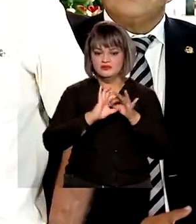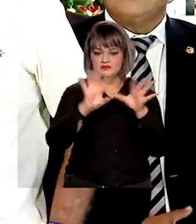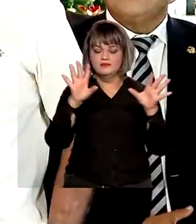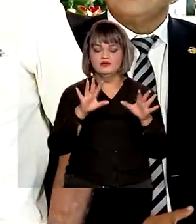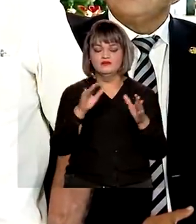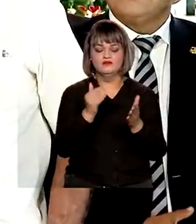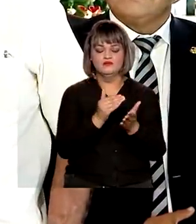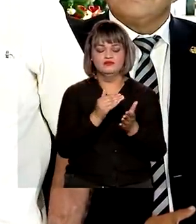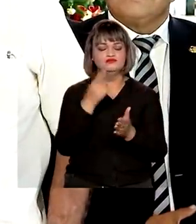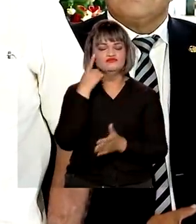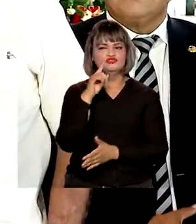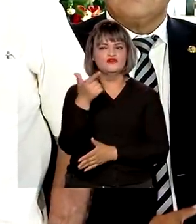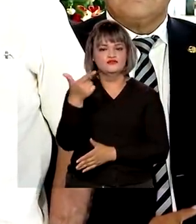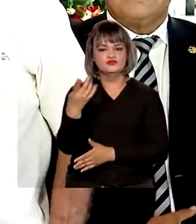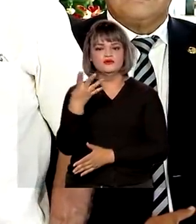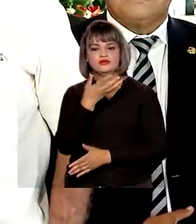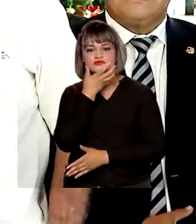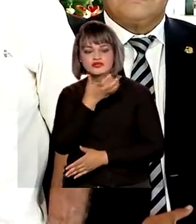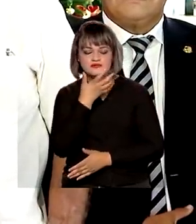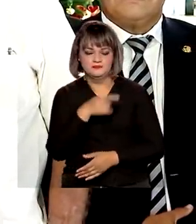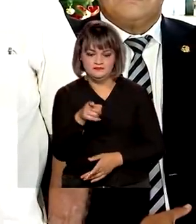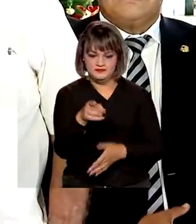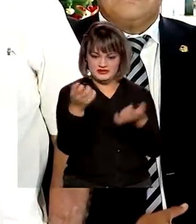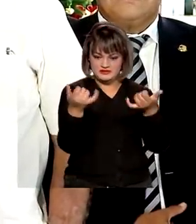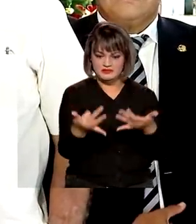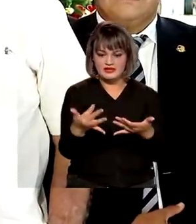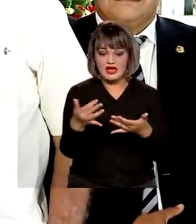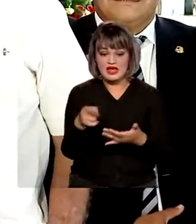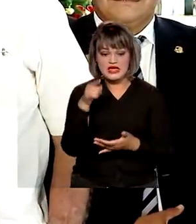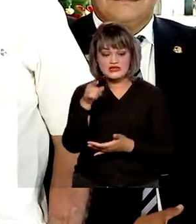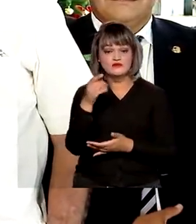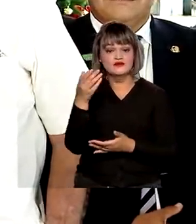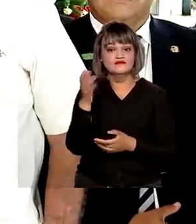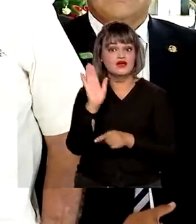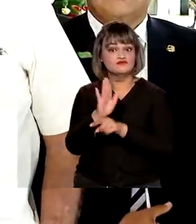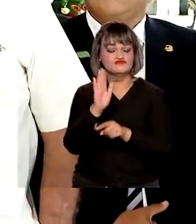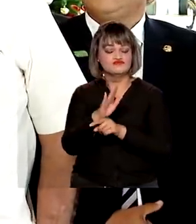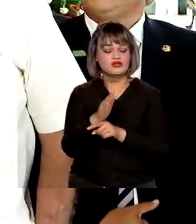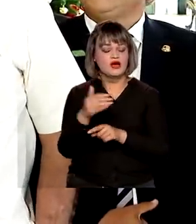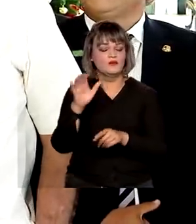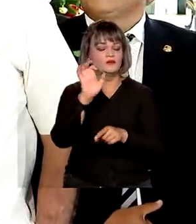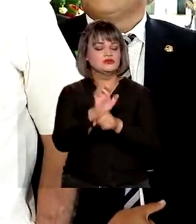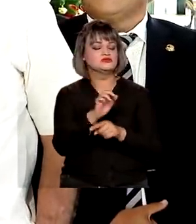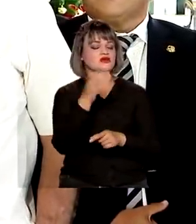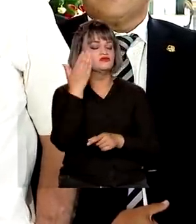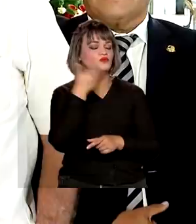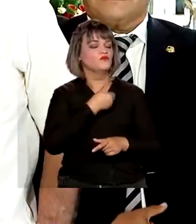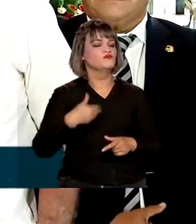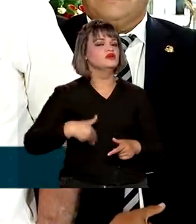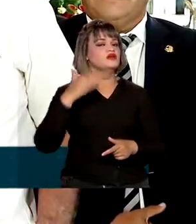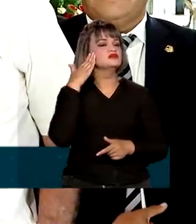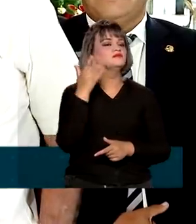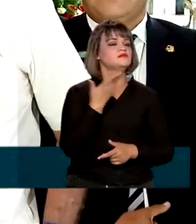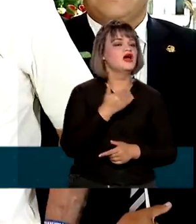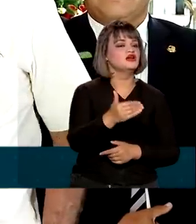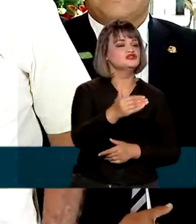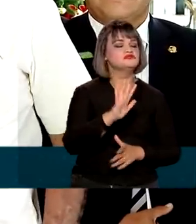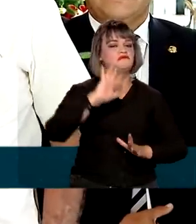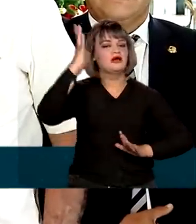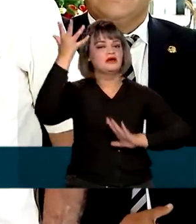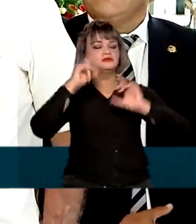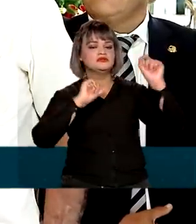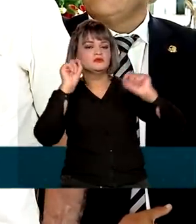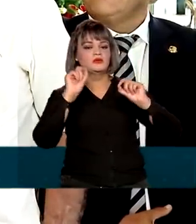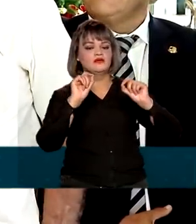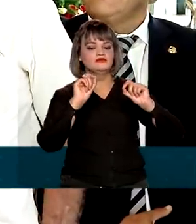e isso vai dar previsibilidade o estado Esse é o governo trabalhou é de forma bastante